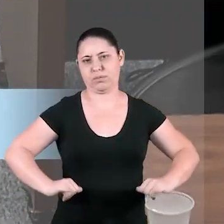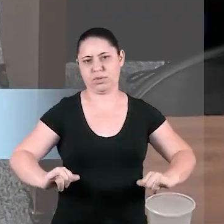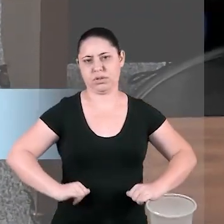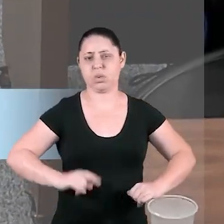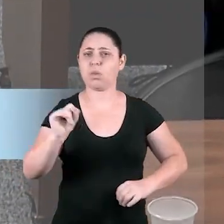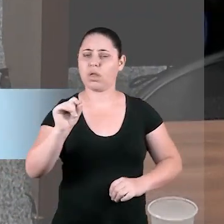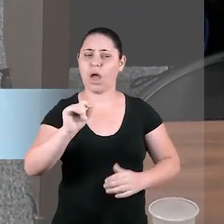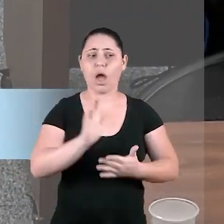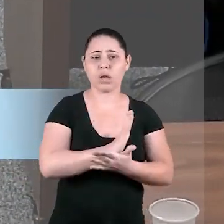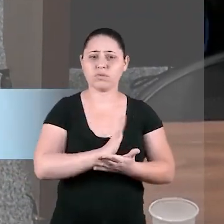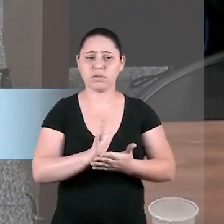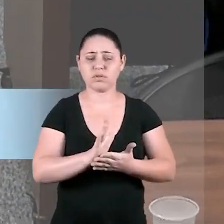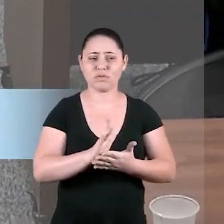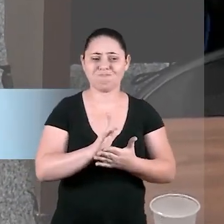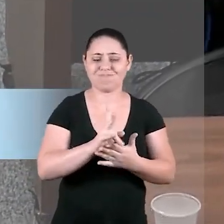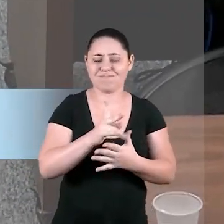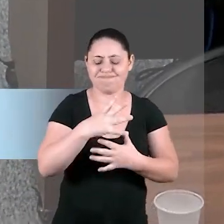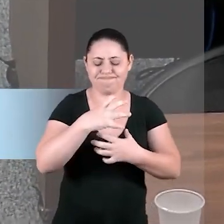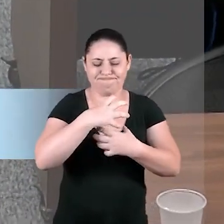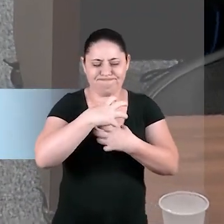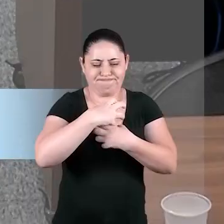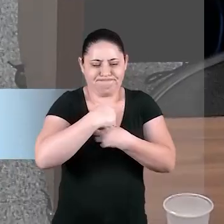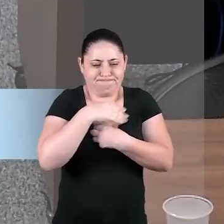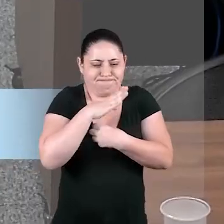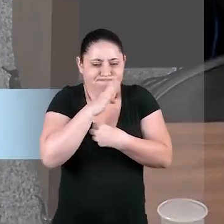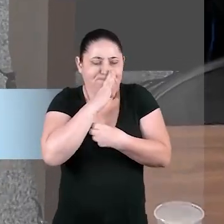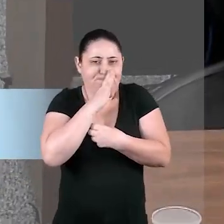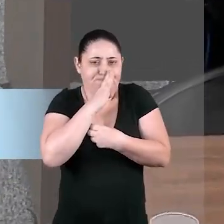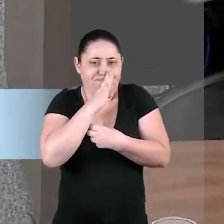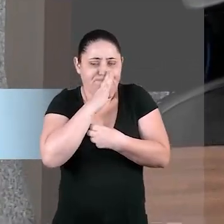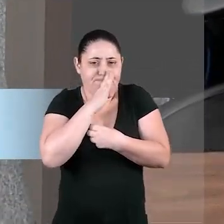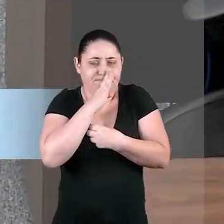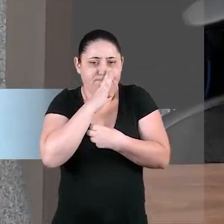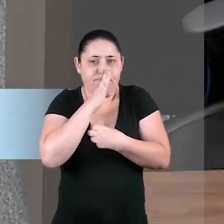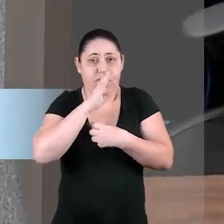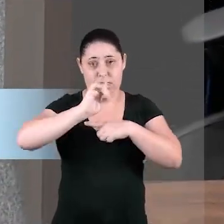sofrimento que muitas vezes não é falado, mas é sofrido.